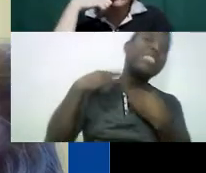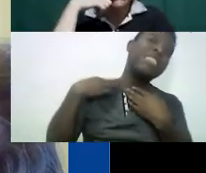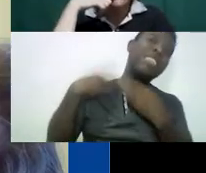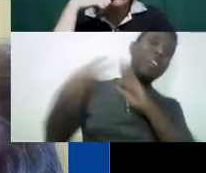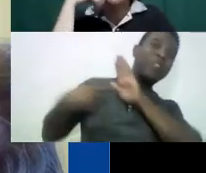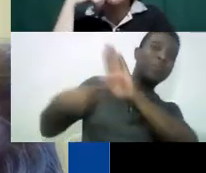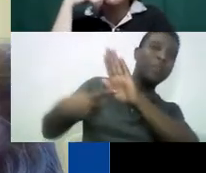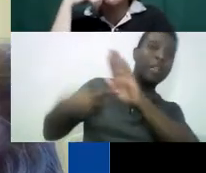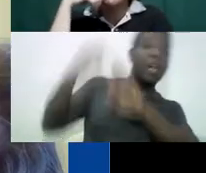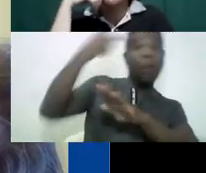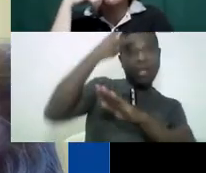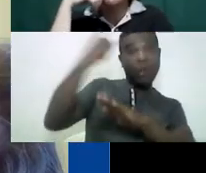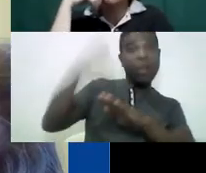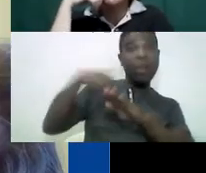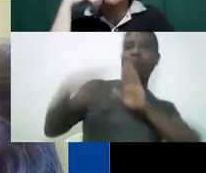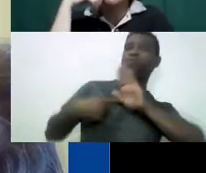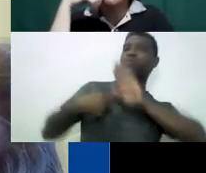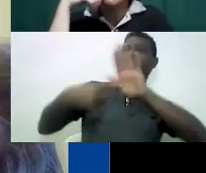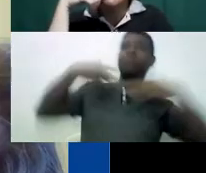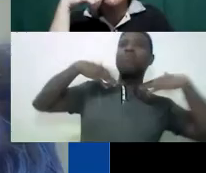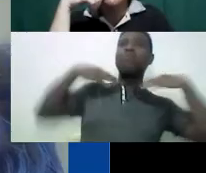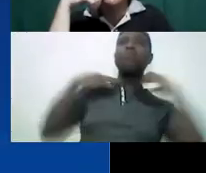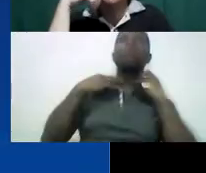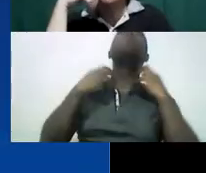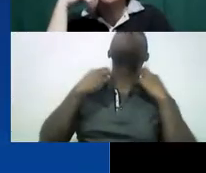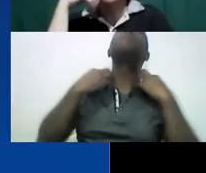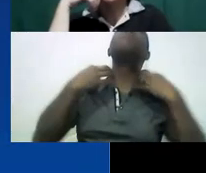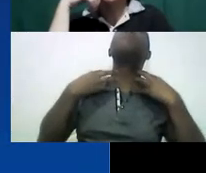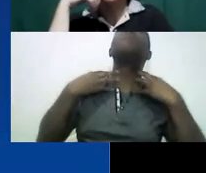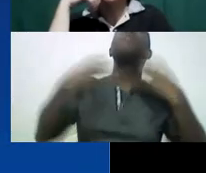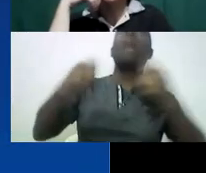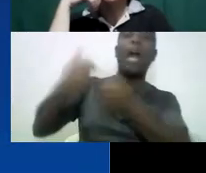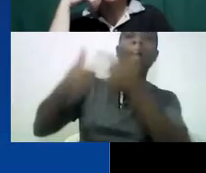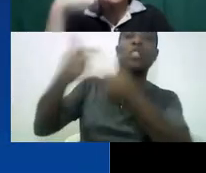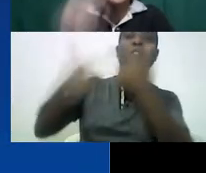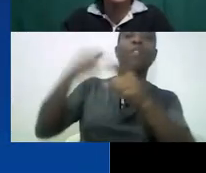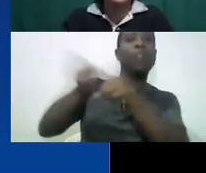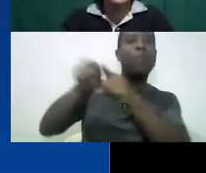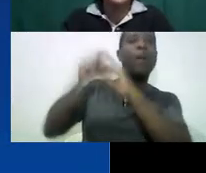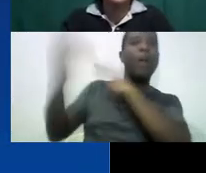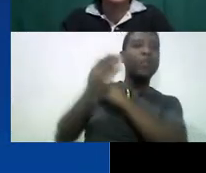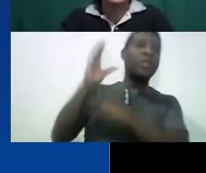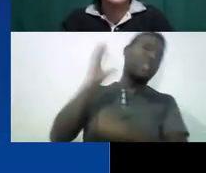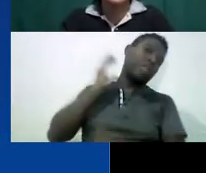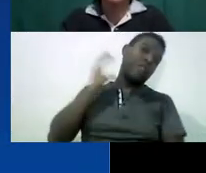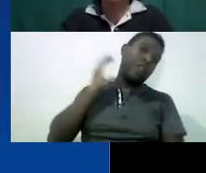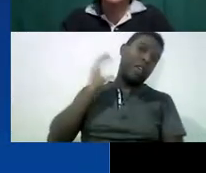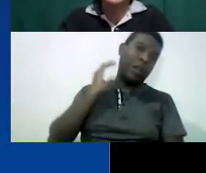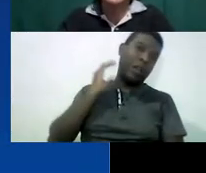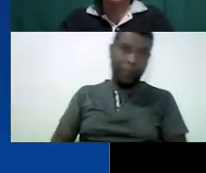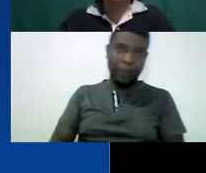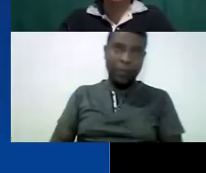ativa, tá? É o platisma. Também é flexor da cervical. Então, gente, os movimentos que a nossa coluna faz